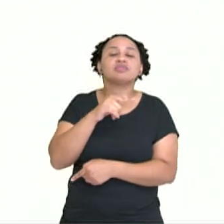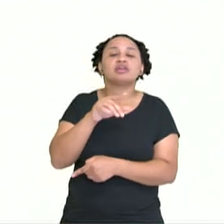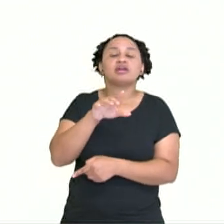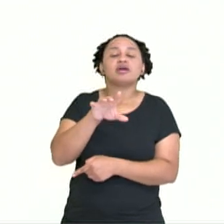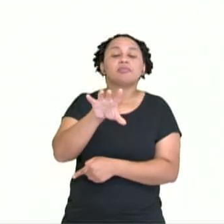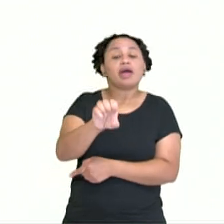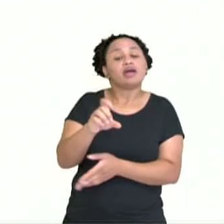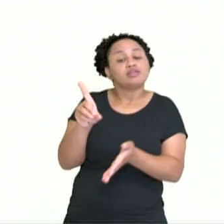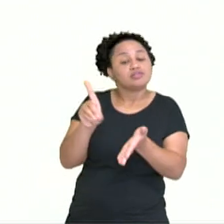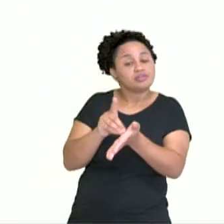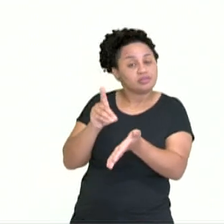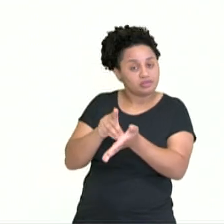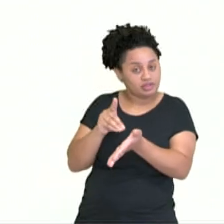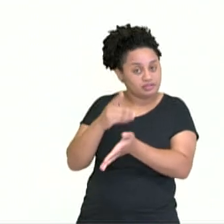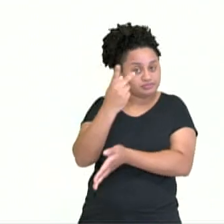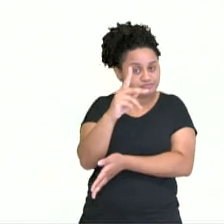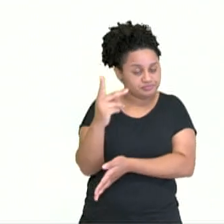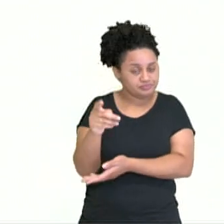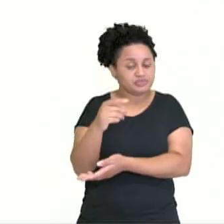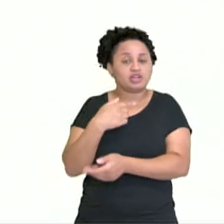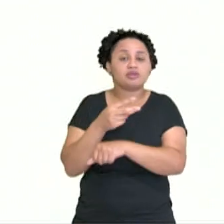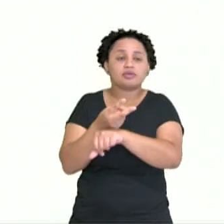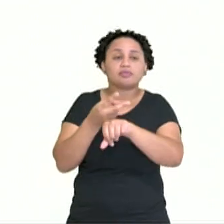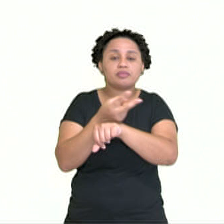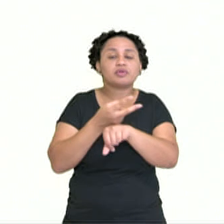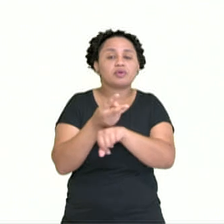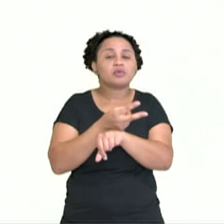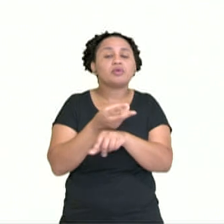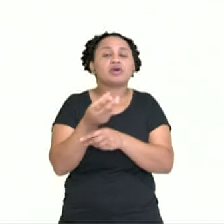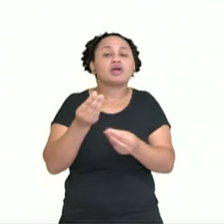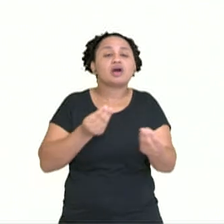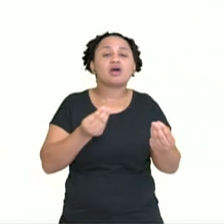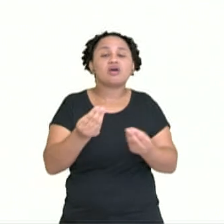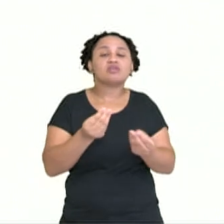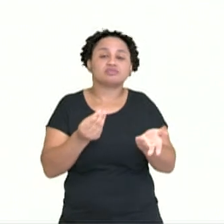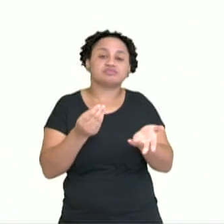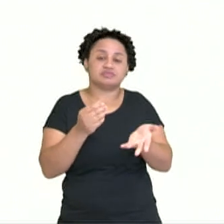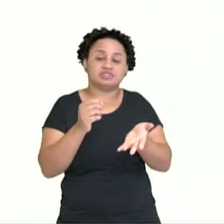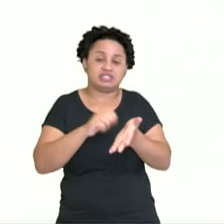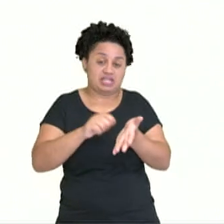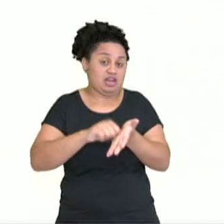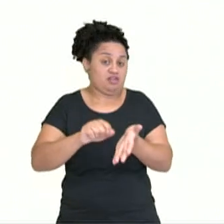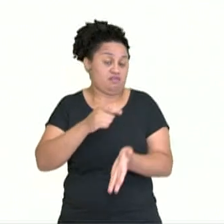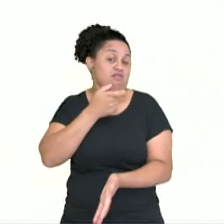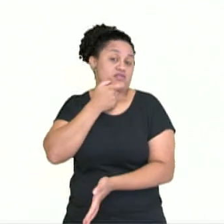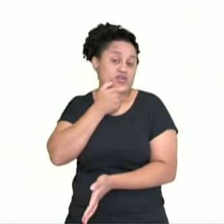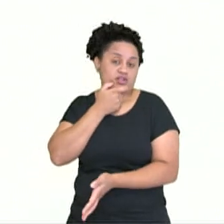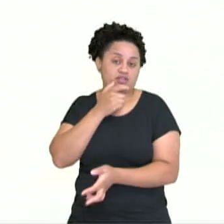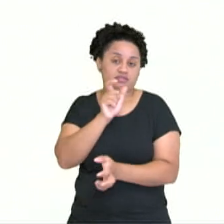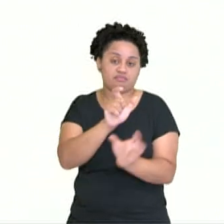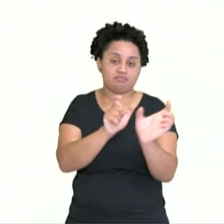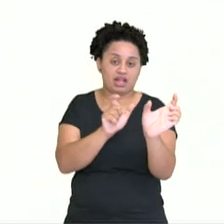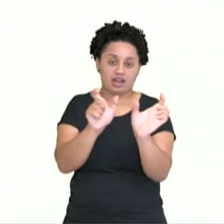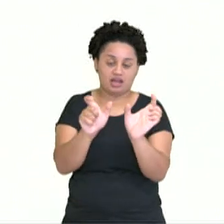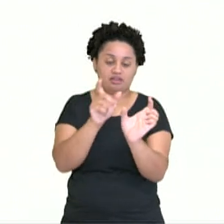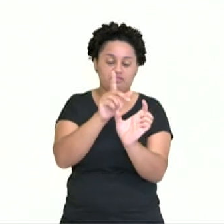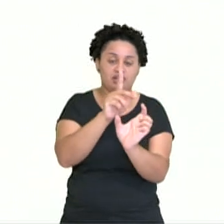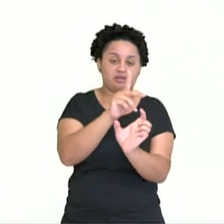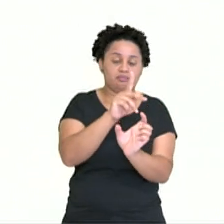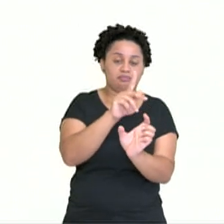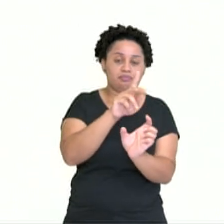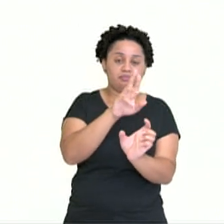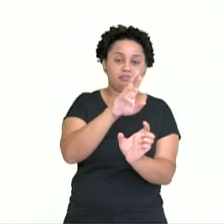quero que vocês peguem o dicionário de vocês e busquem aí como que se fala, como que se escreve em inglês as palavras prego